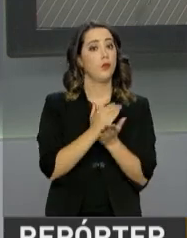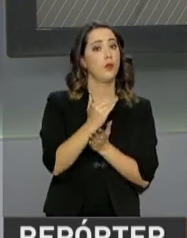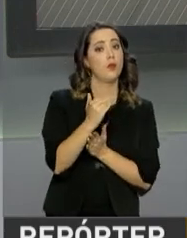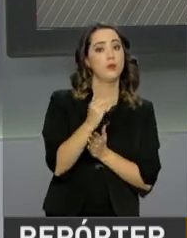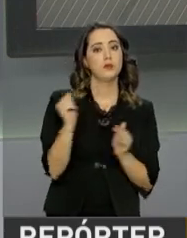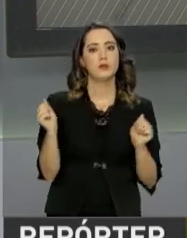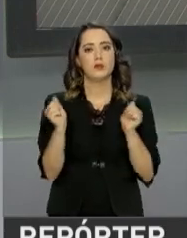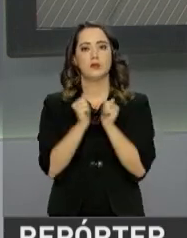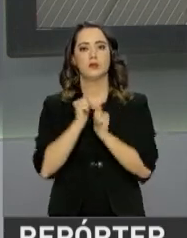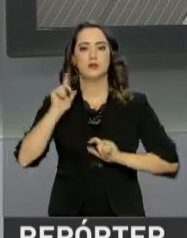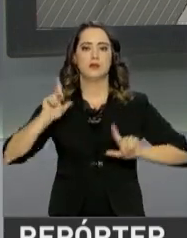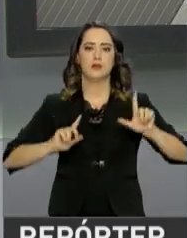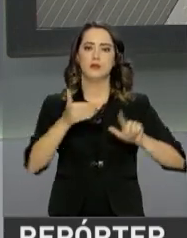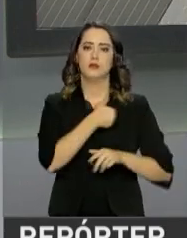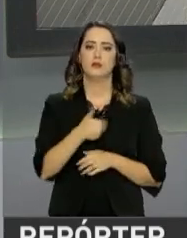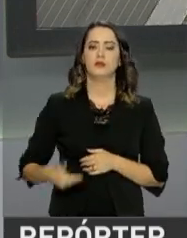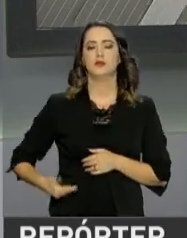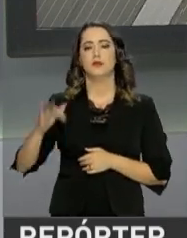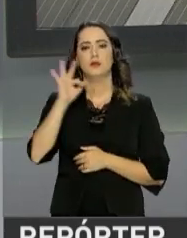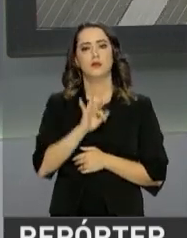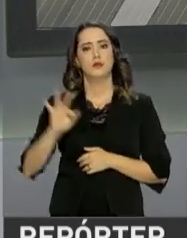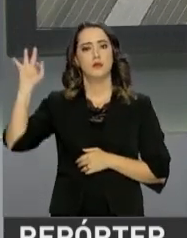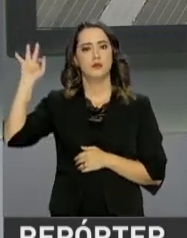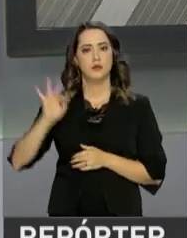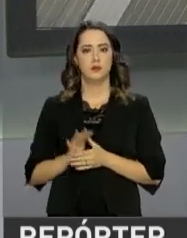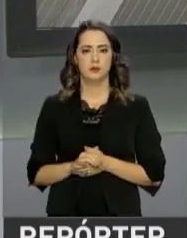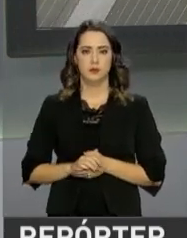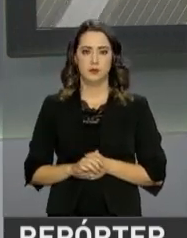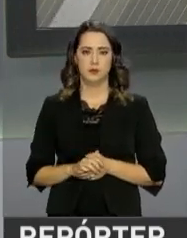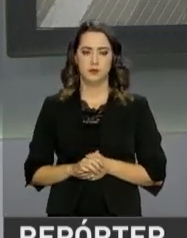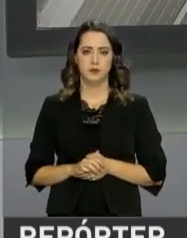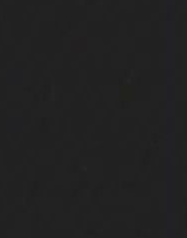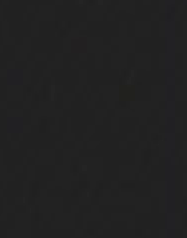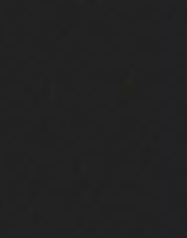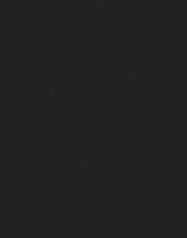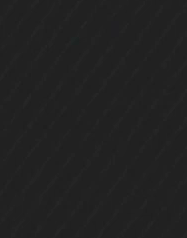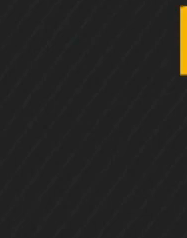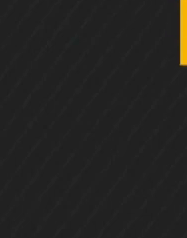continue com a gente e nbr a tv do governo federal